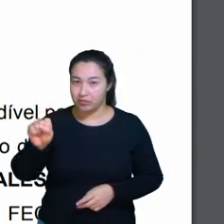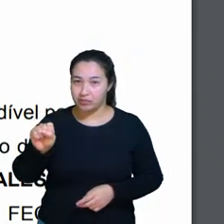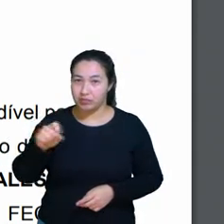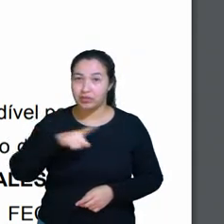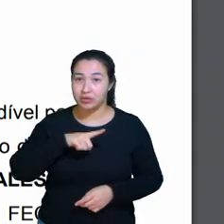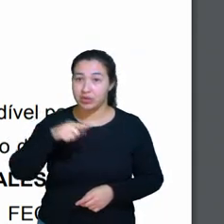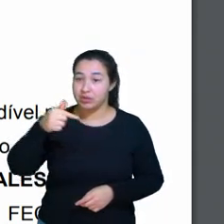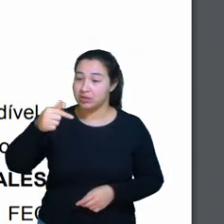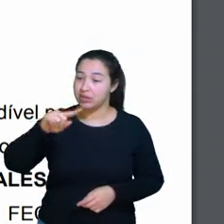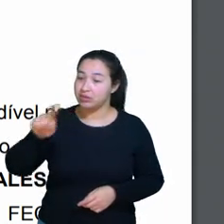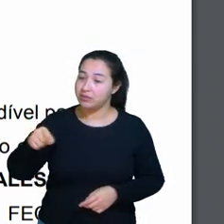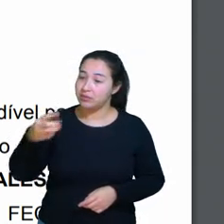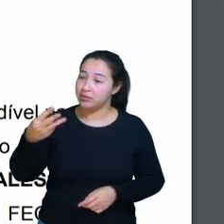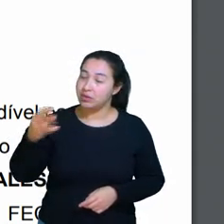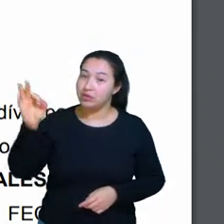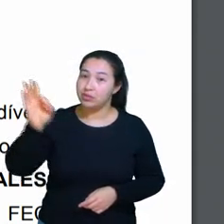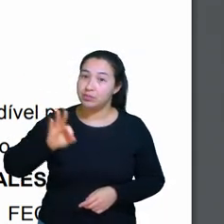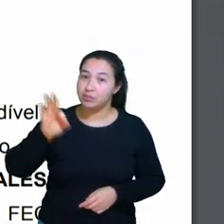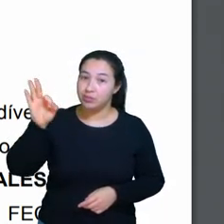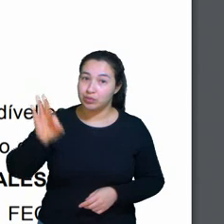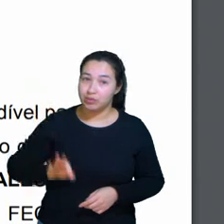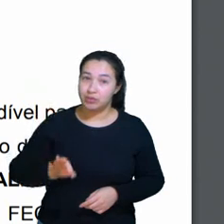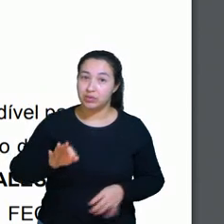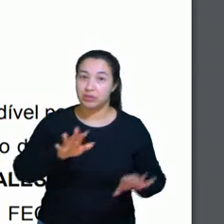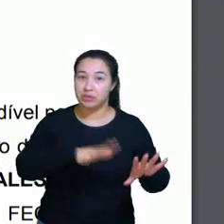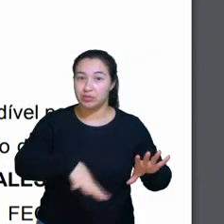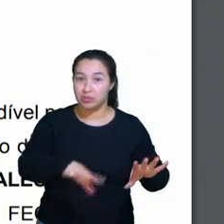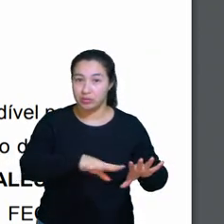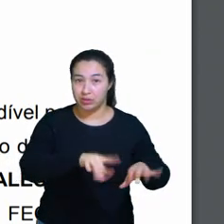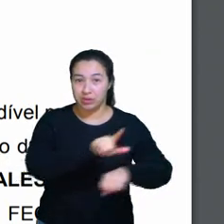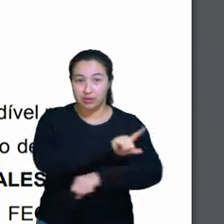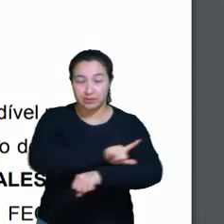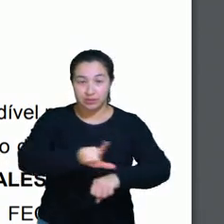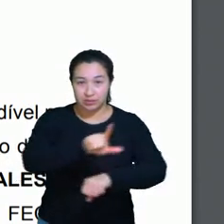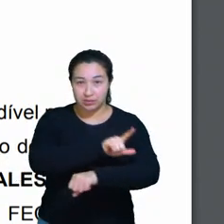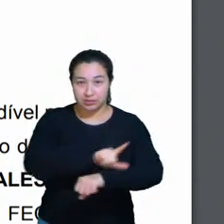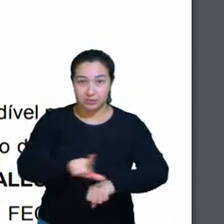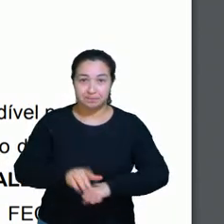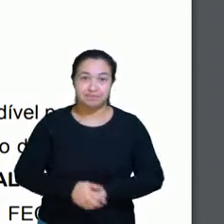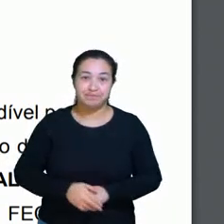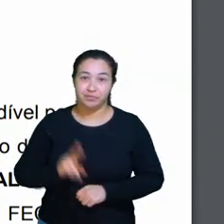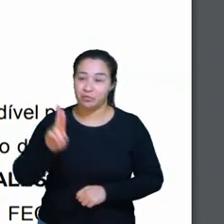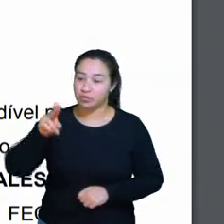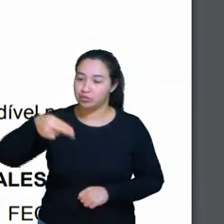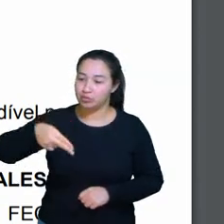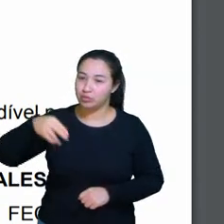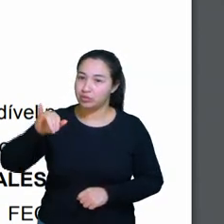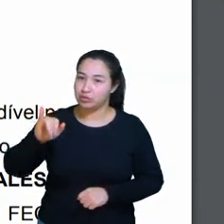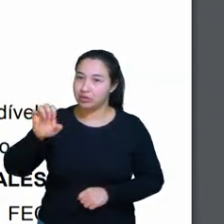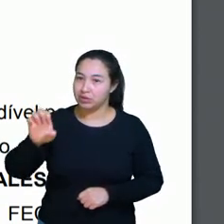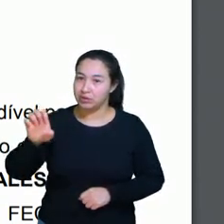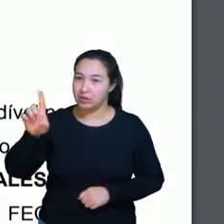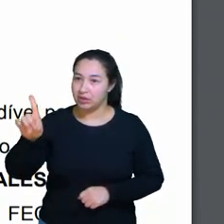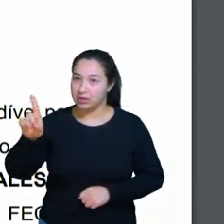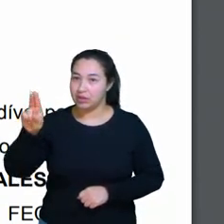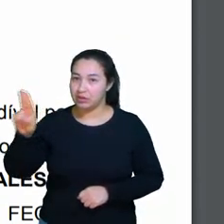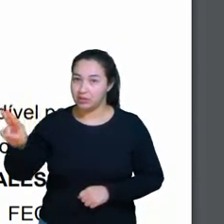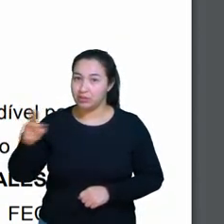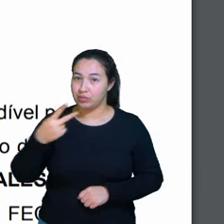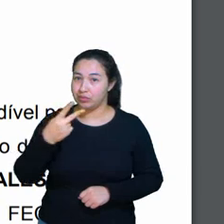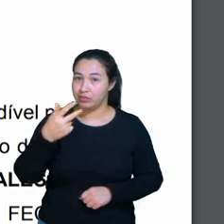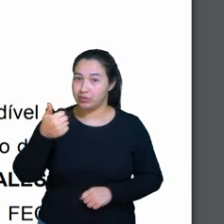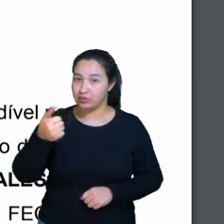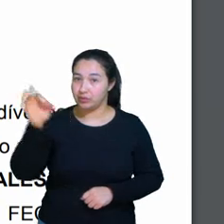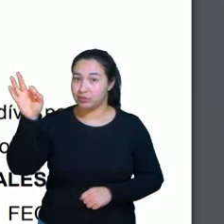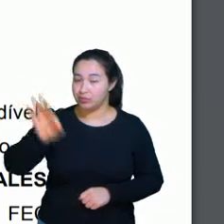7% dos seus recursos às licenciaturas unu 21% e Universidade